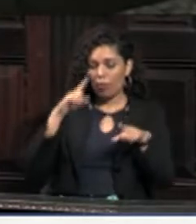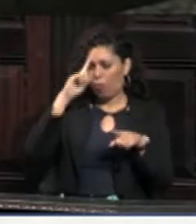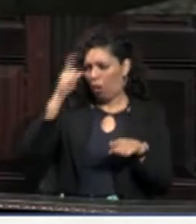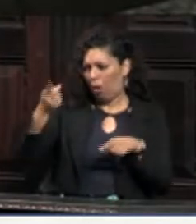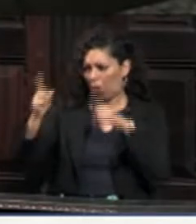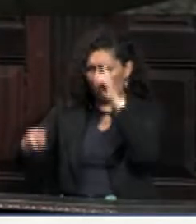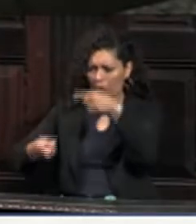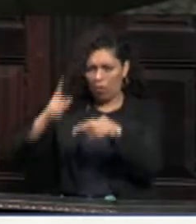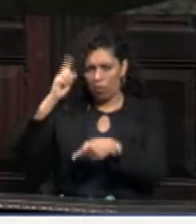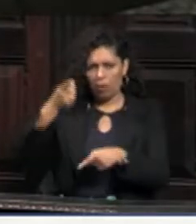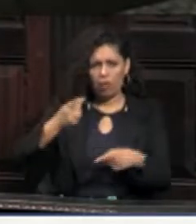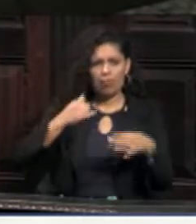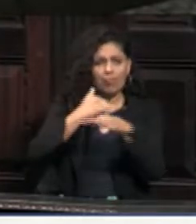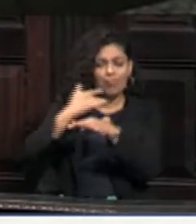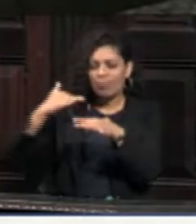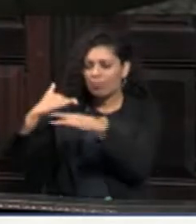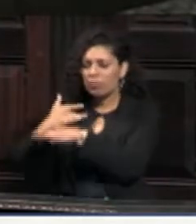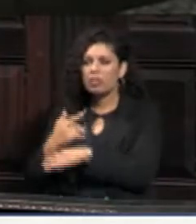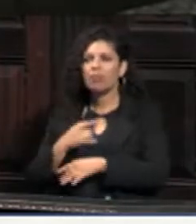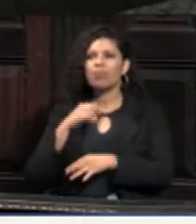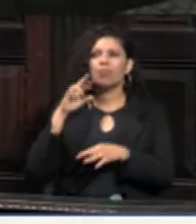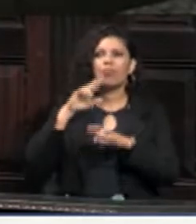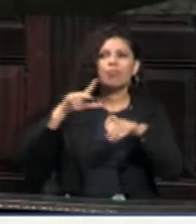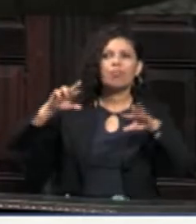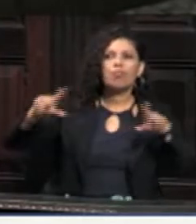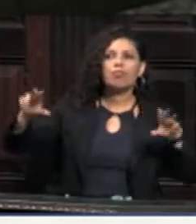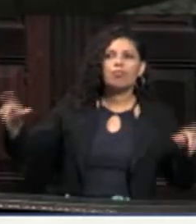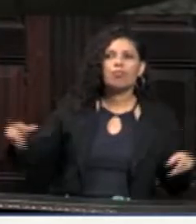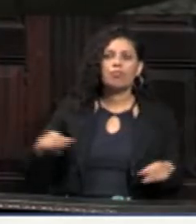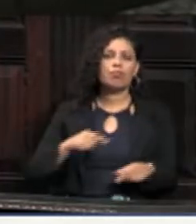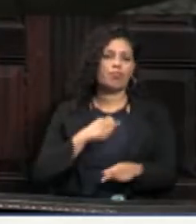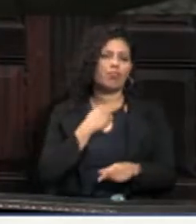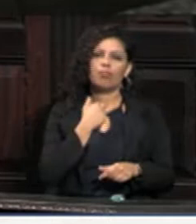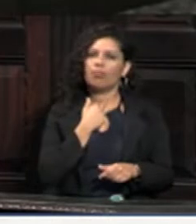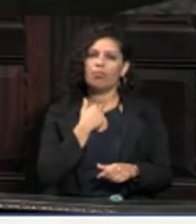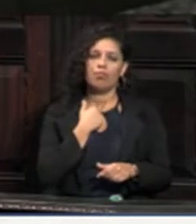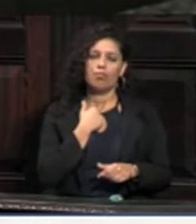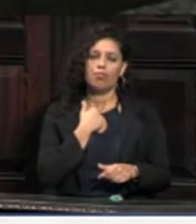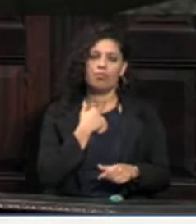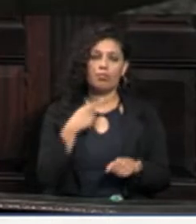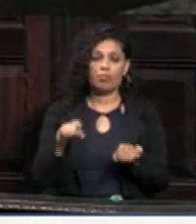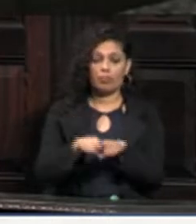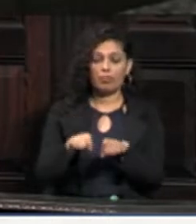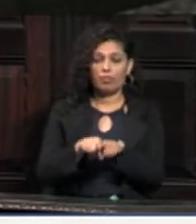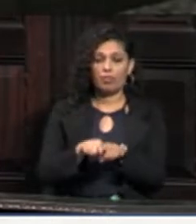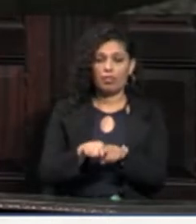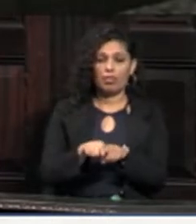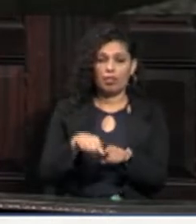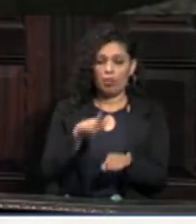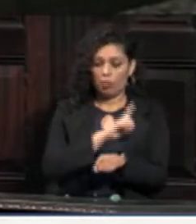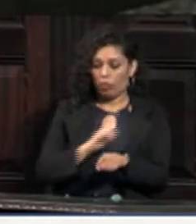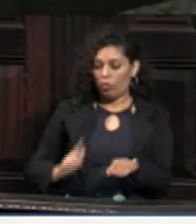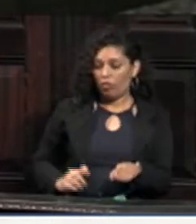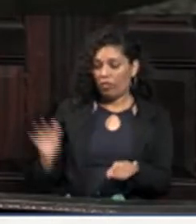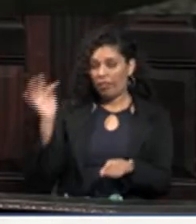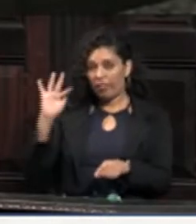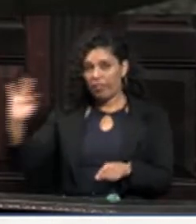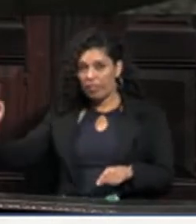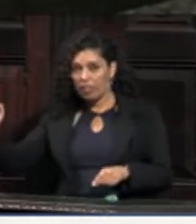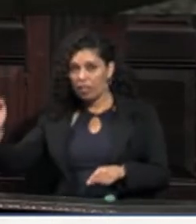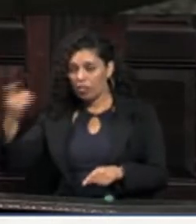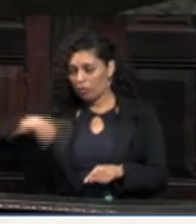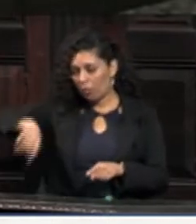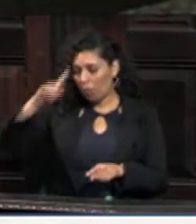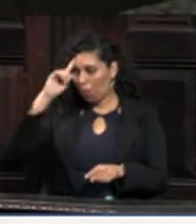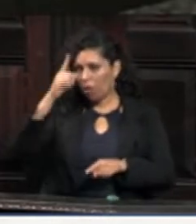né? Como se for unidade federal, da mesma forma, porque é competência do Congresso Nacional. Então,